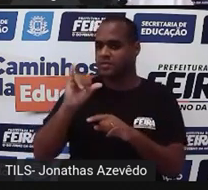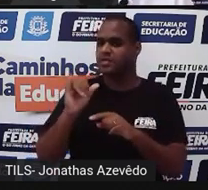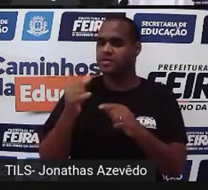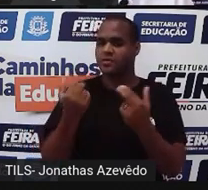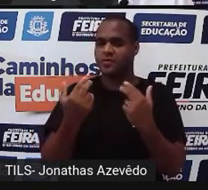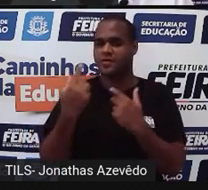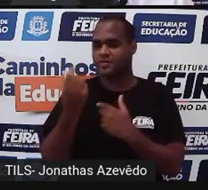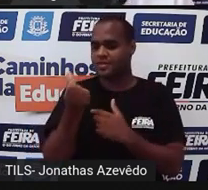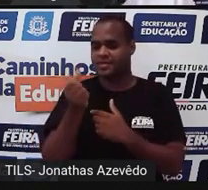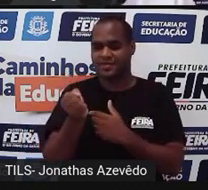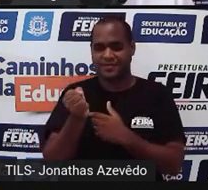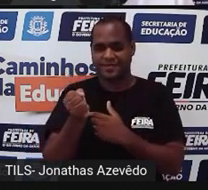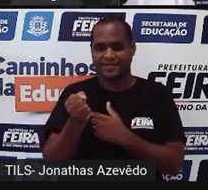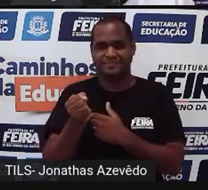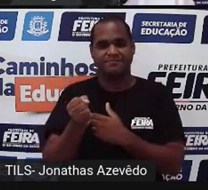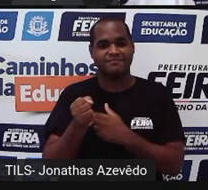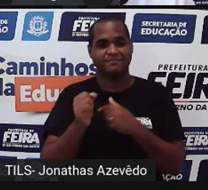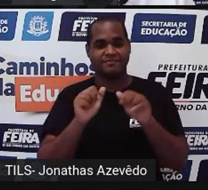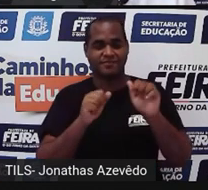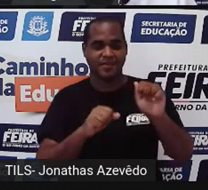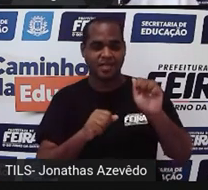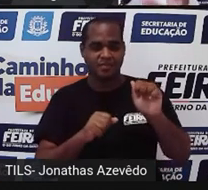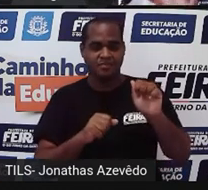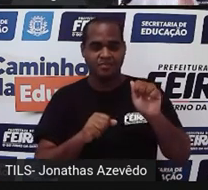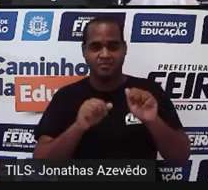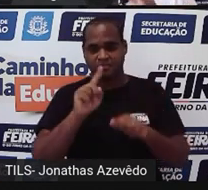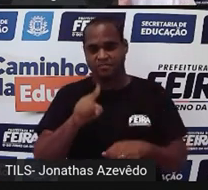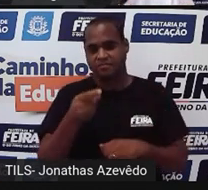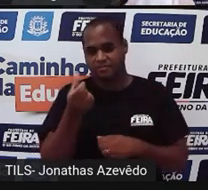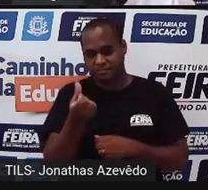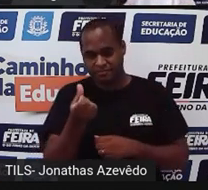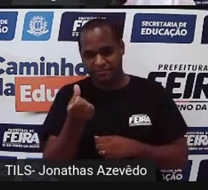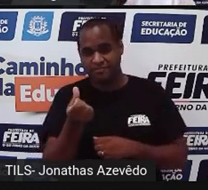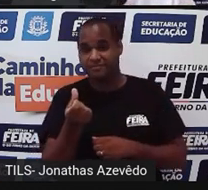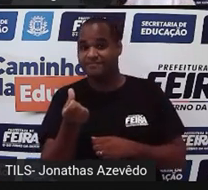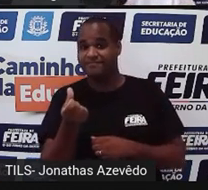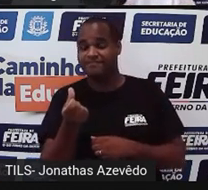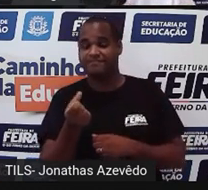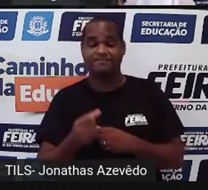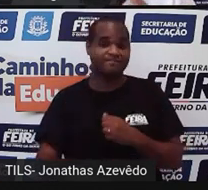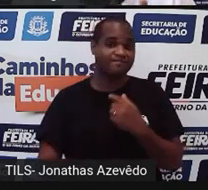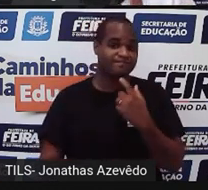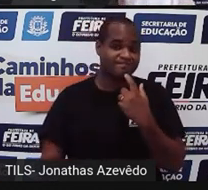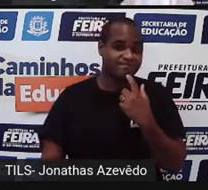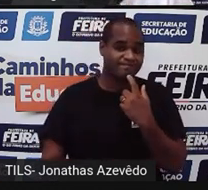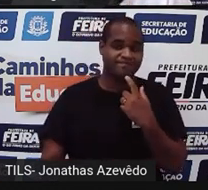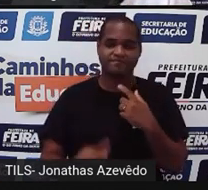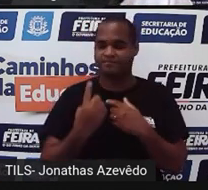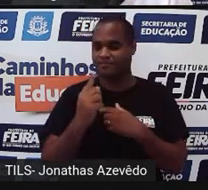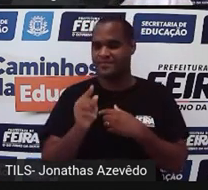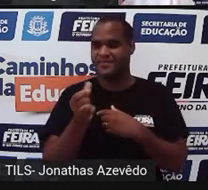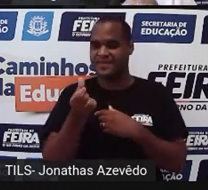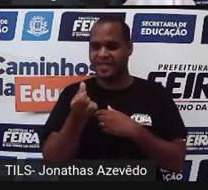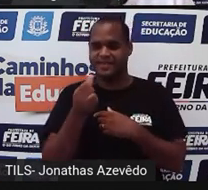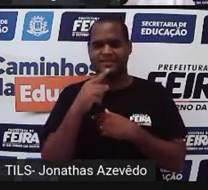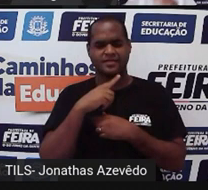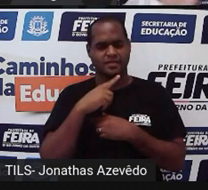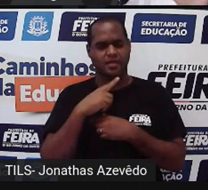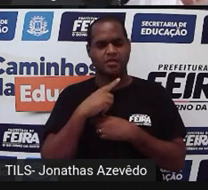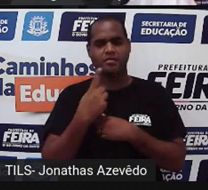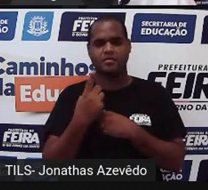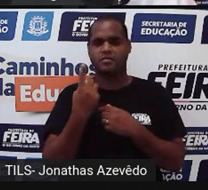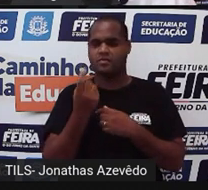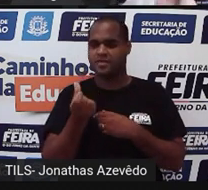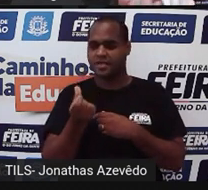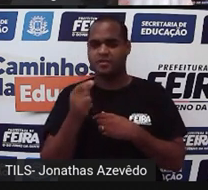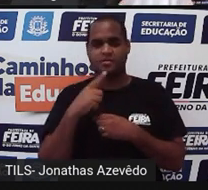a 68? Letra A é o par 1, 6, o par 1, 6, 1